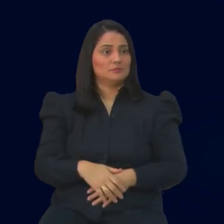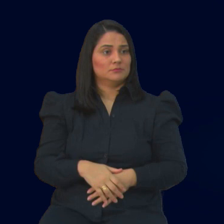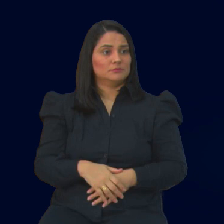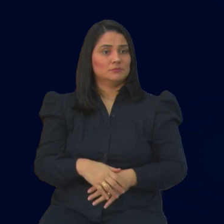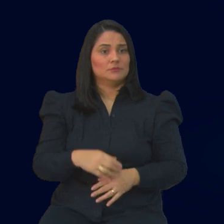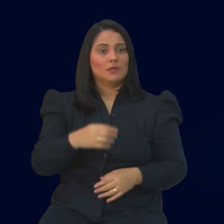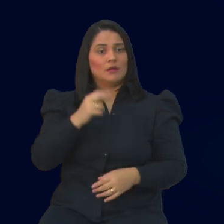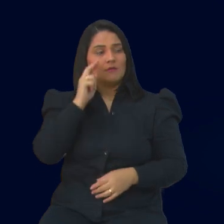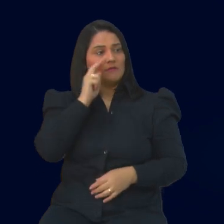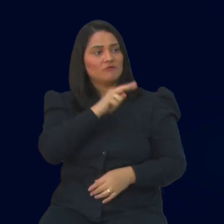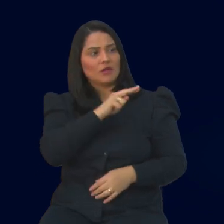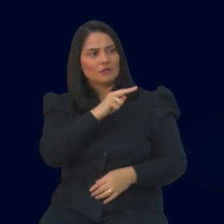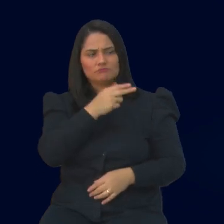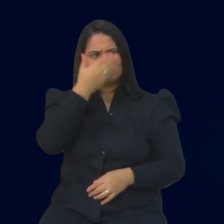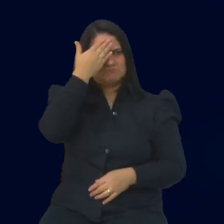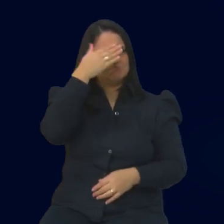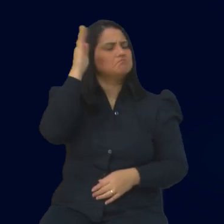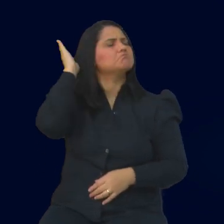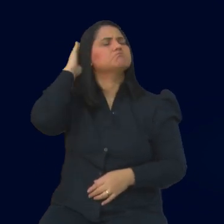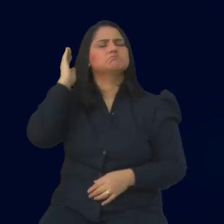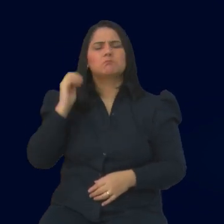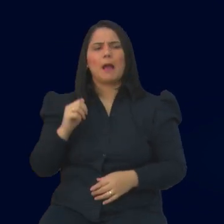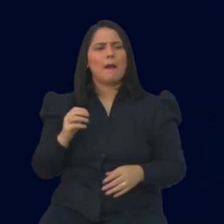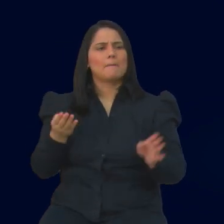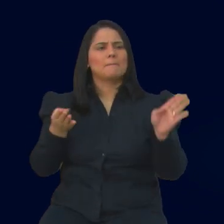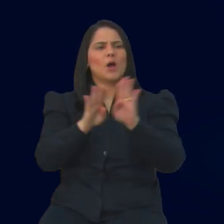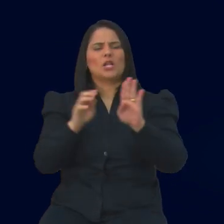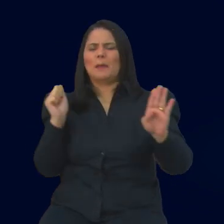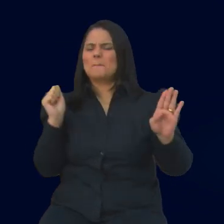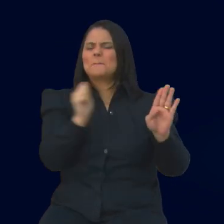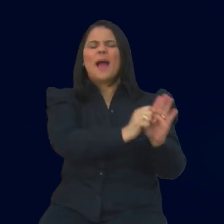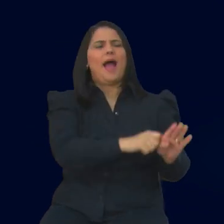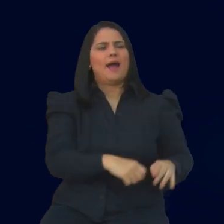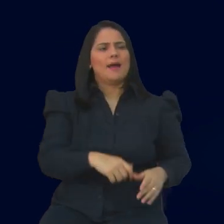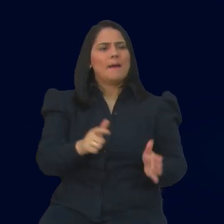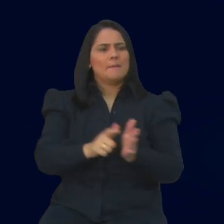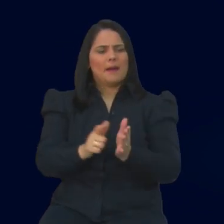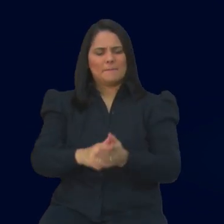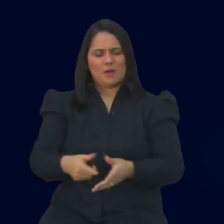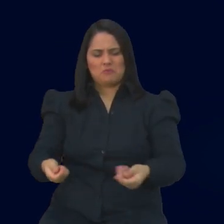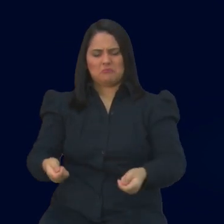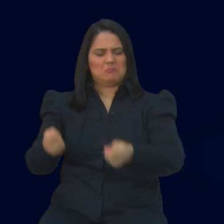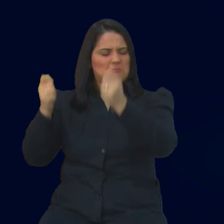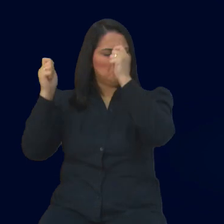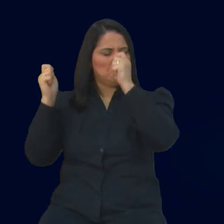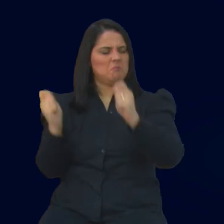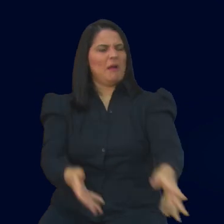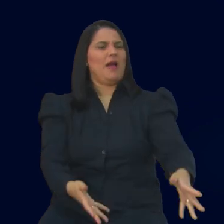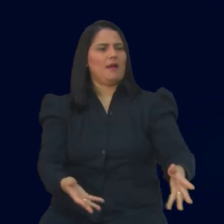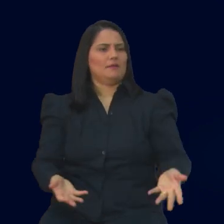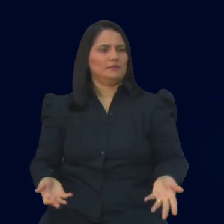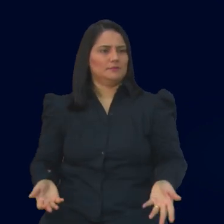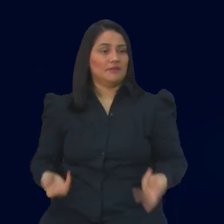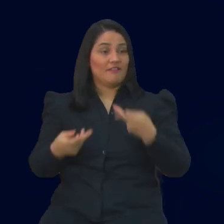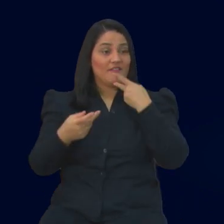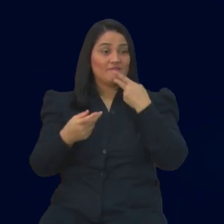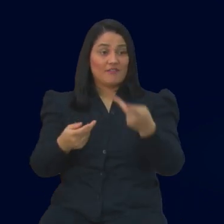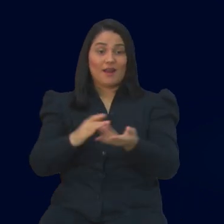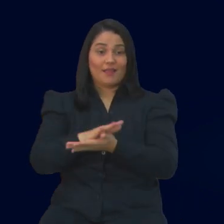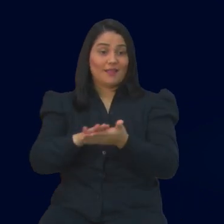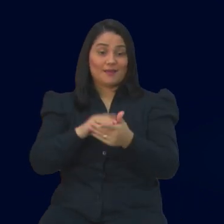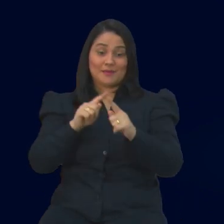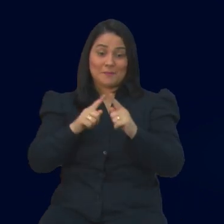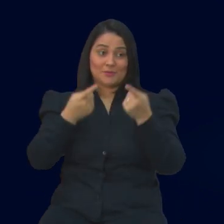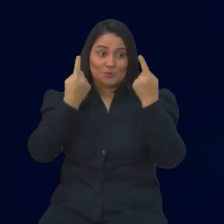a porta, jogou os papéis em cima da mesa. E isso fala bastante. E